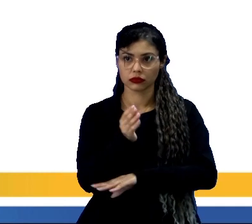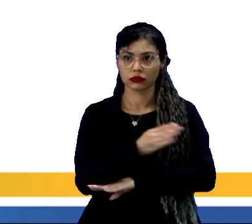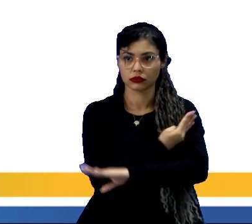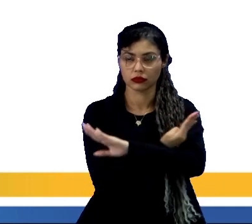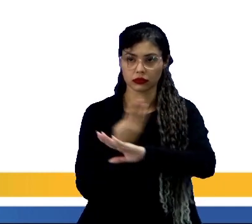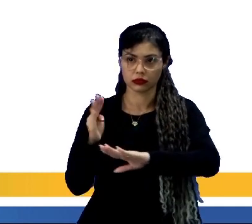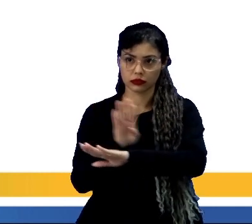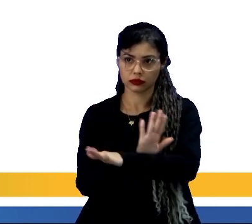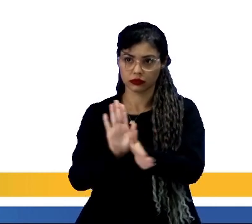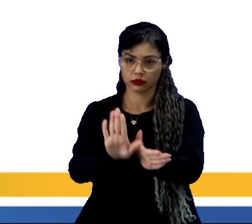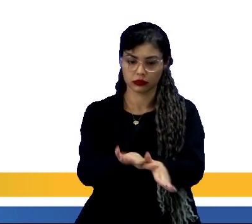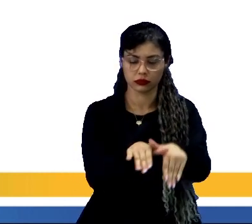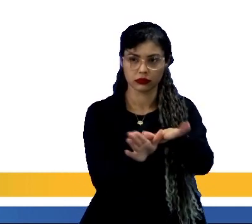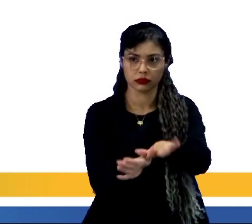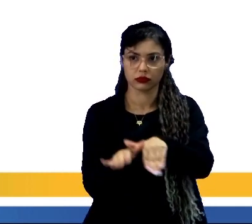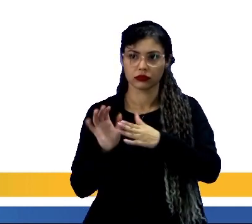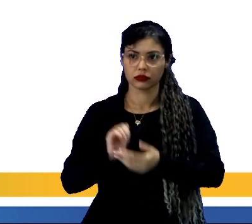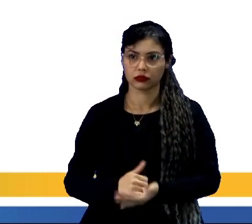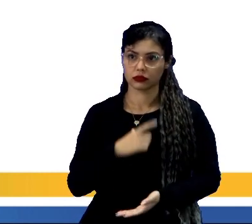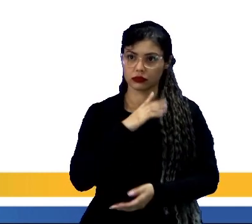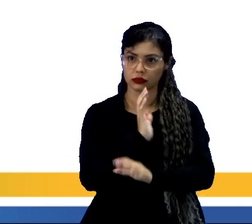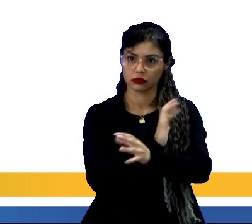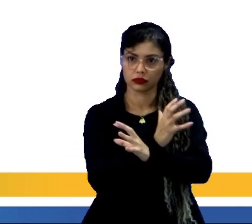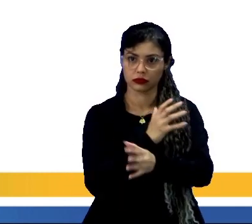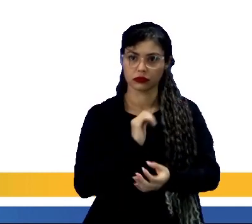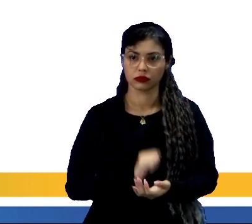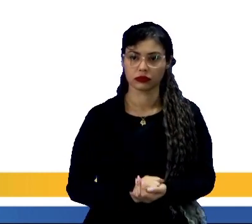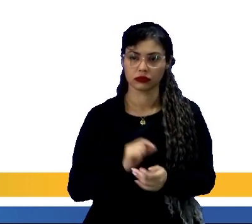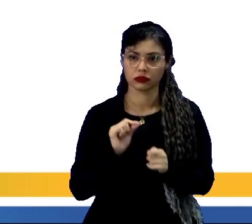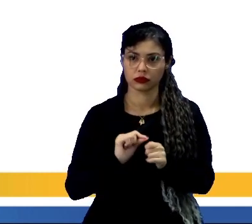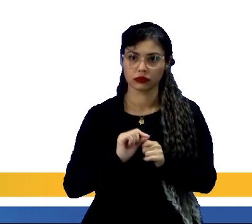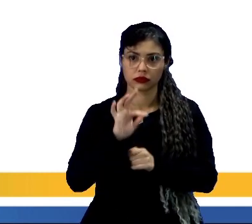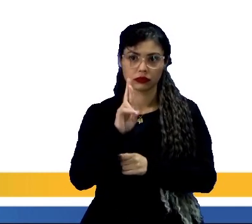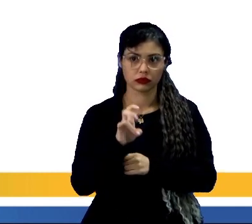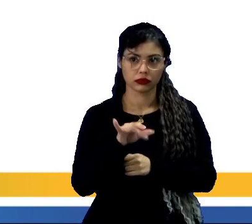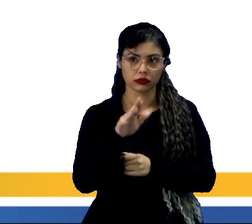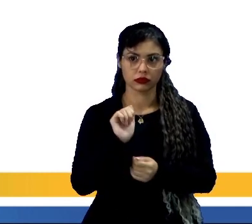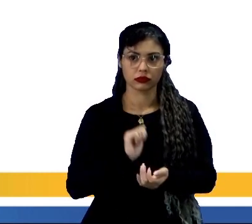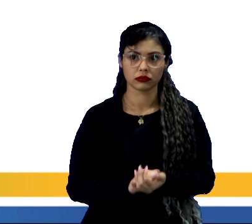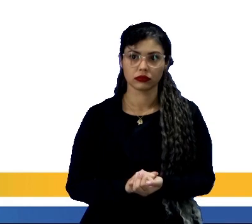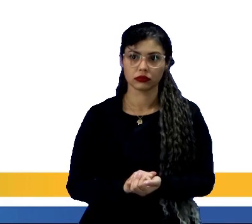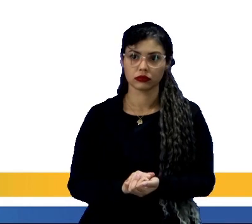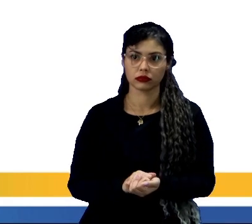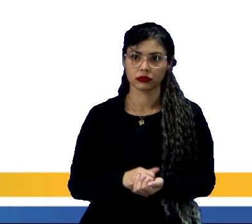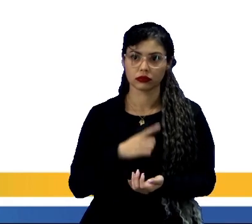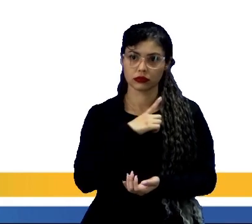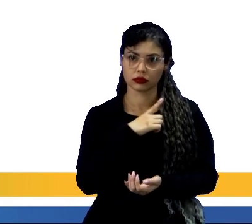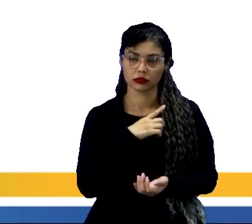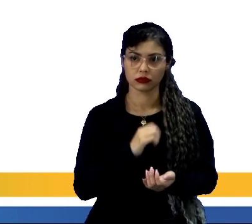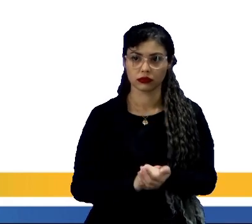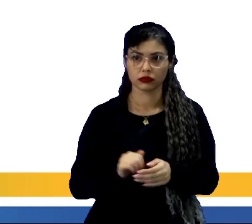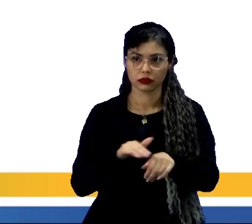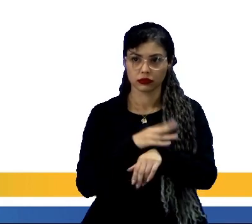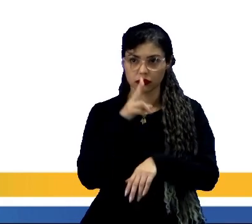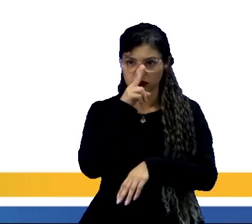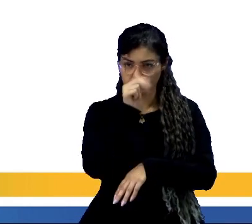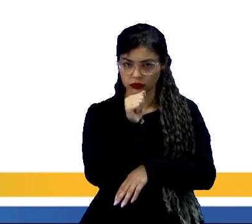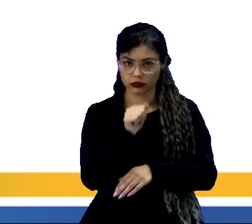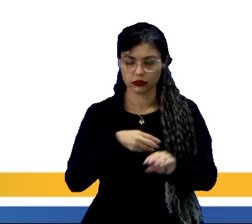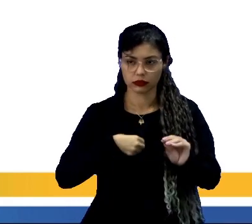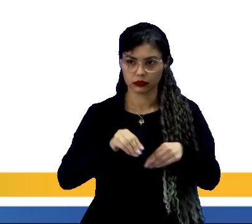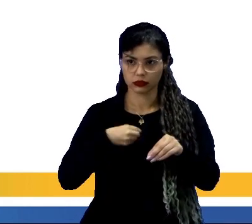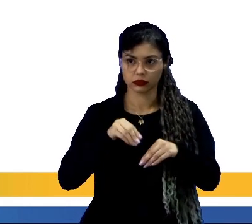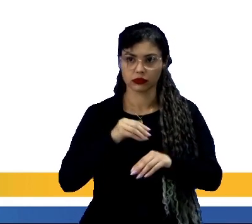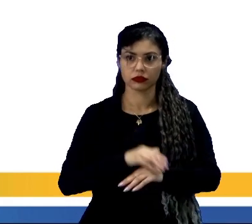os tubarões e as arraias têm o esqueleto feito de cartilagem, que é um tecido